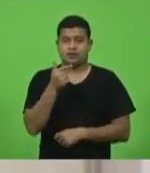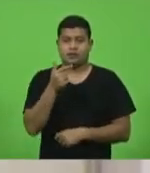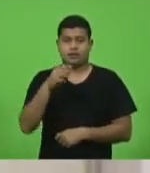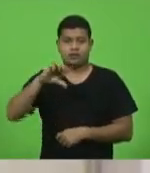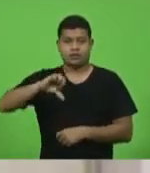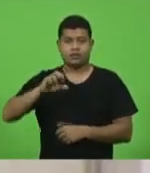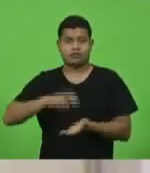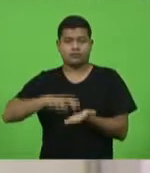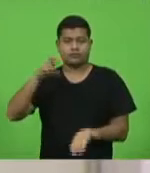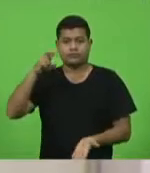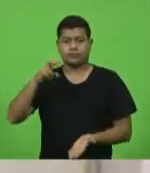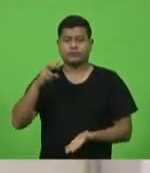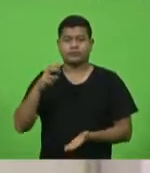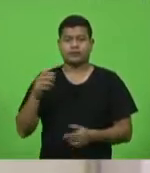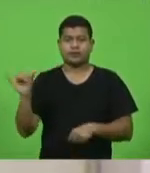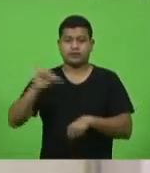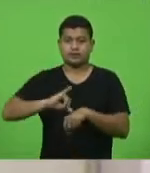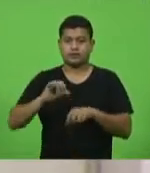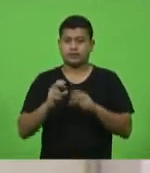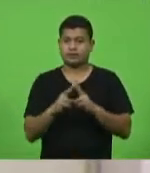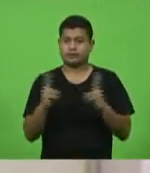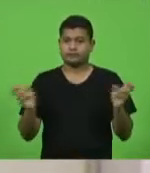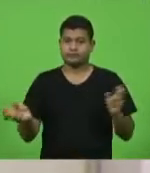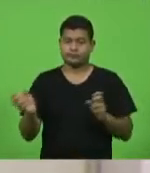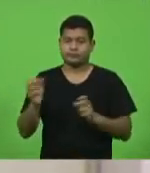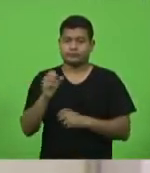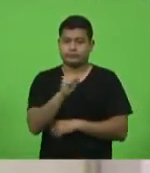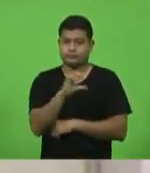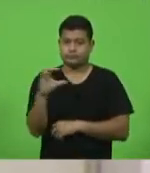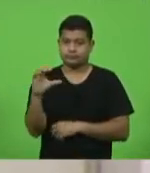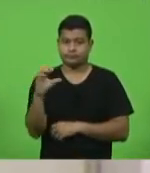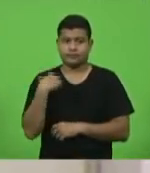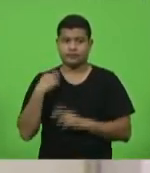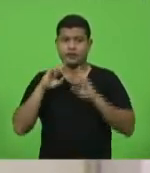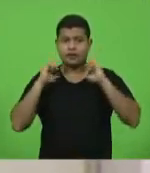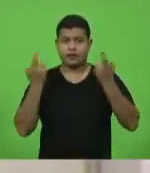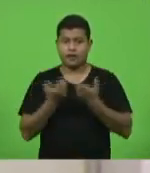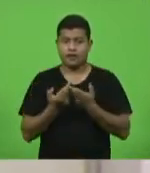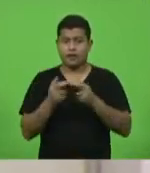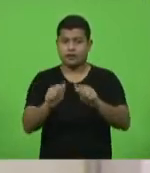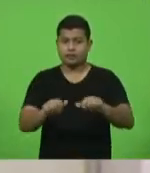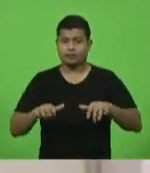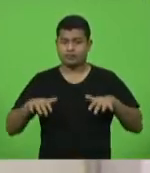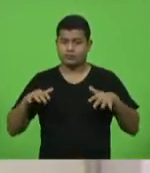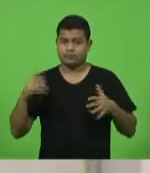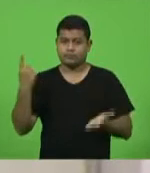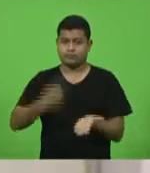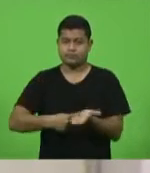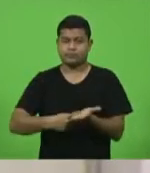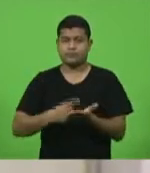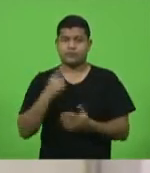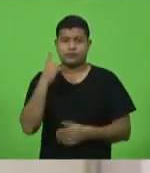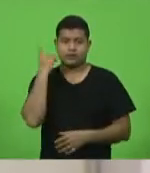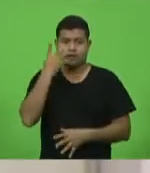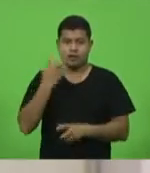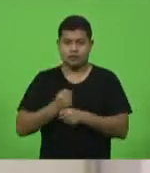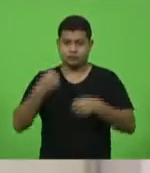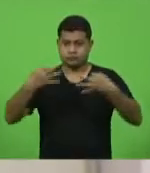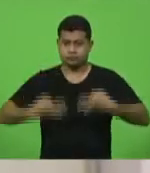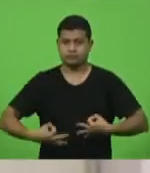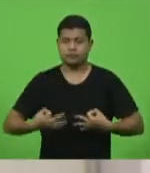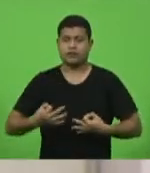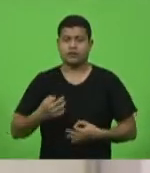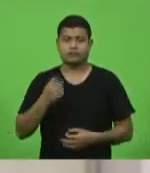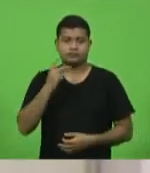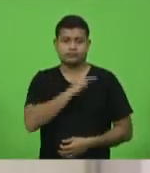Estado de Santa Catarina, reuniu-se a Assembleia Legislativa em sessão ordinária. Havendo o quórum regimental, o senhor presidente declarou abertos